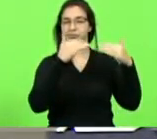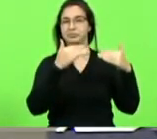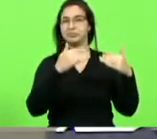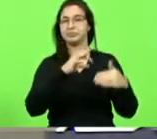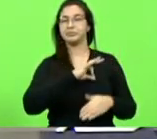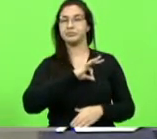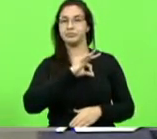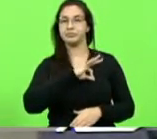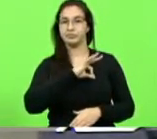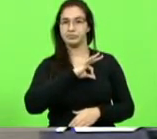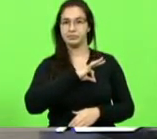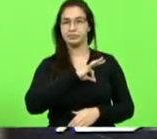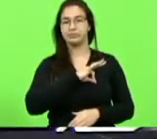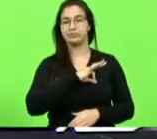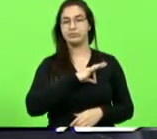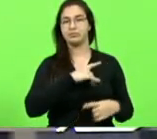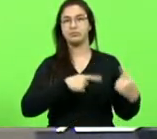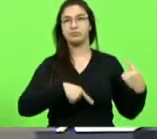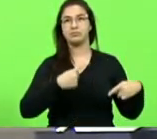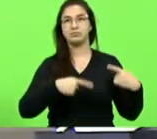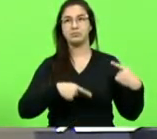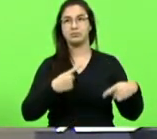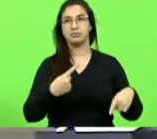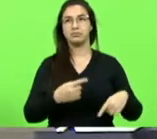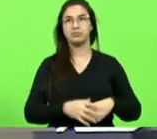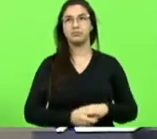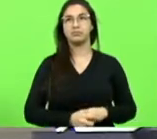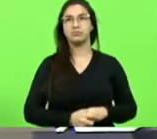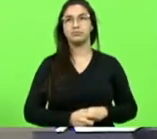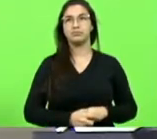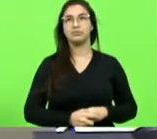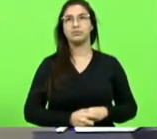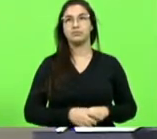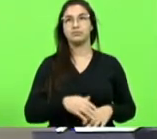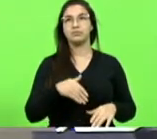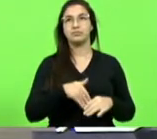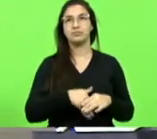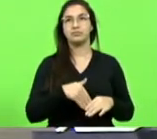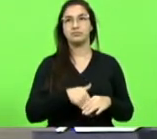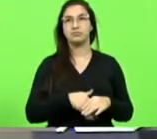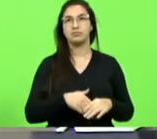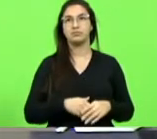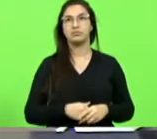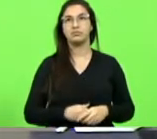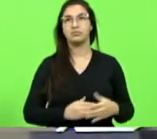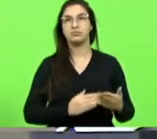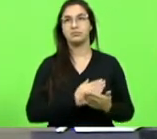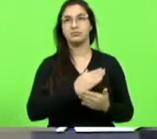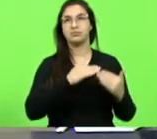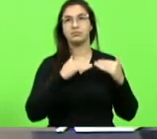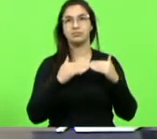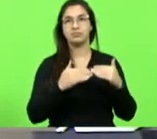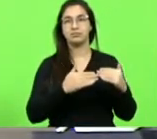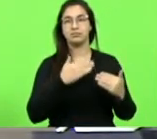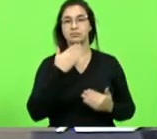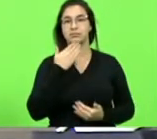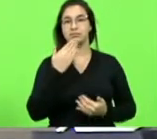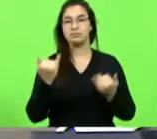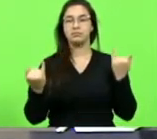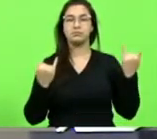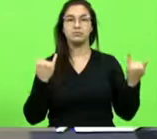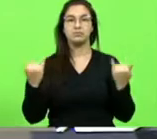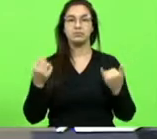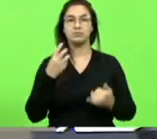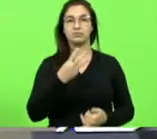discussão. Não havendo quem queira discutir, em votação, deputados que aprovam, permaneçam como se encontram. Aprovado por unanimidade. Pedido de